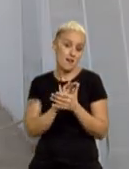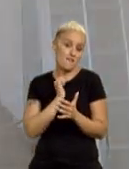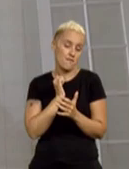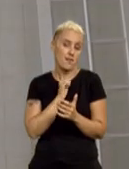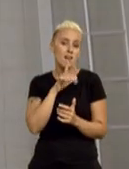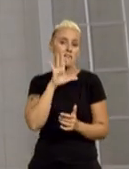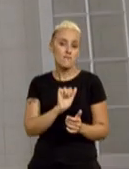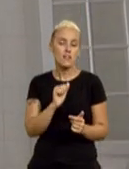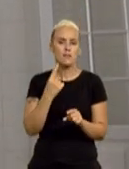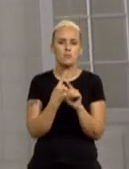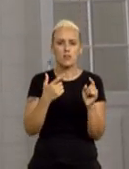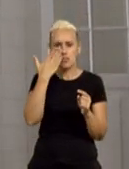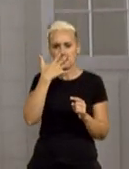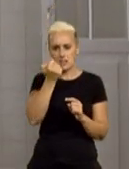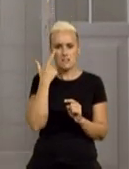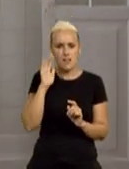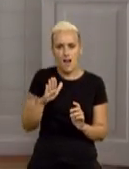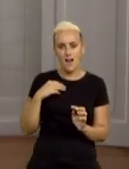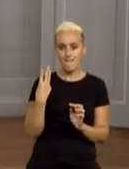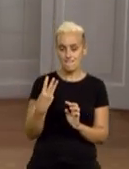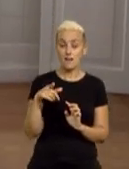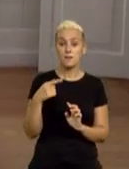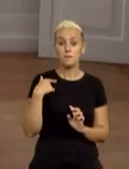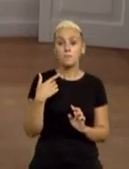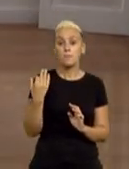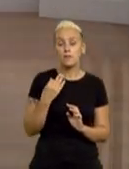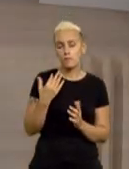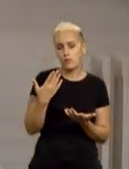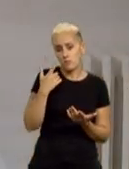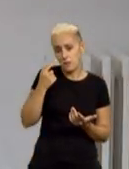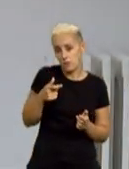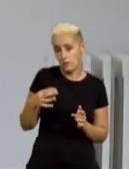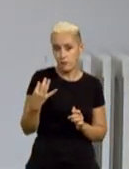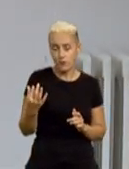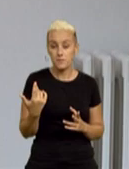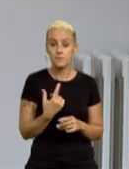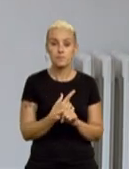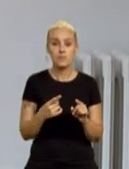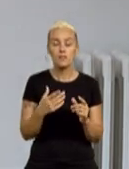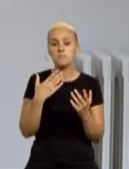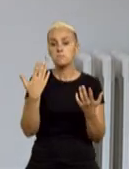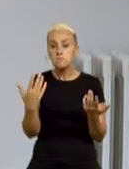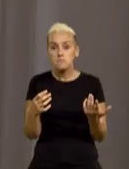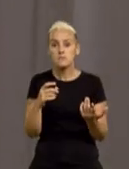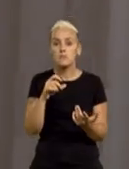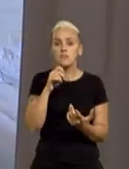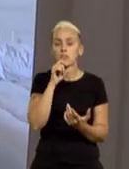tivemos cá 15 dias os três, onde eu ficava, onde eu fiquei hospedado, digamos assim, porque é um sítio para